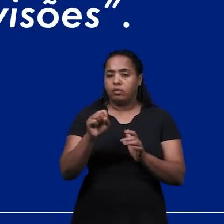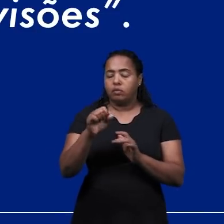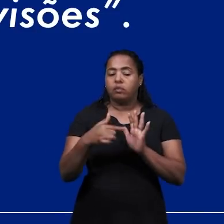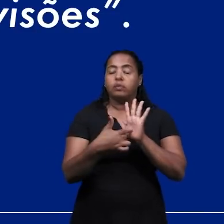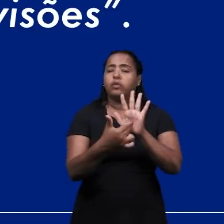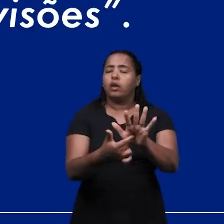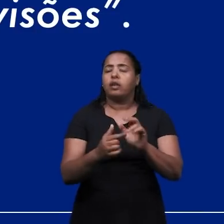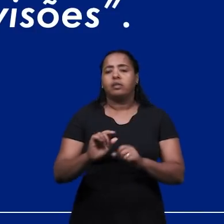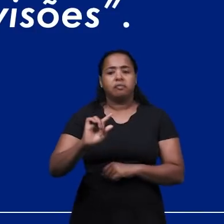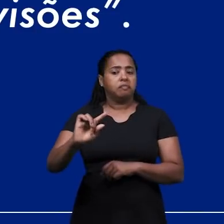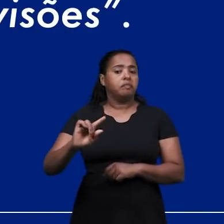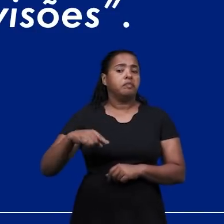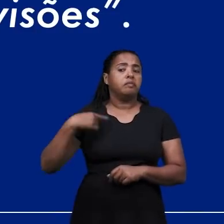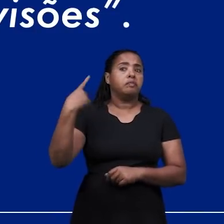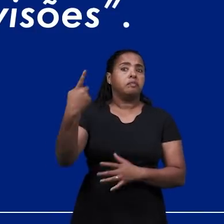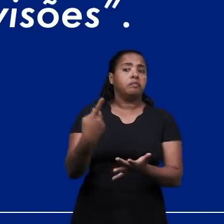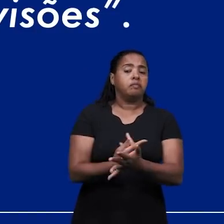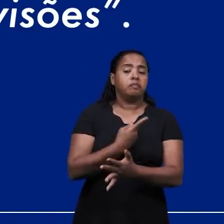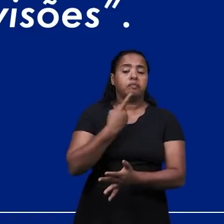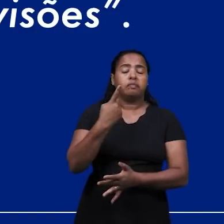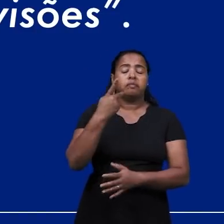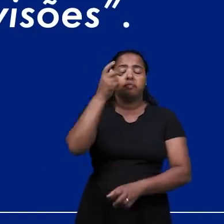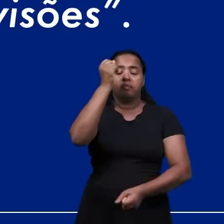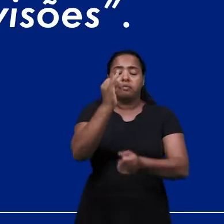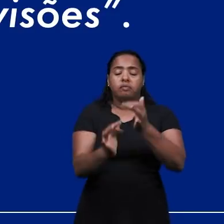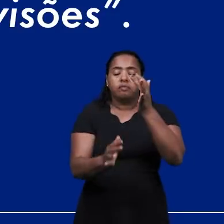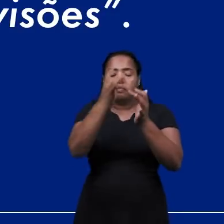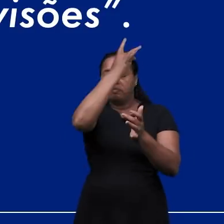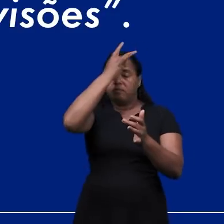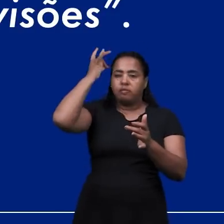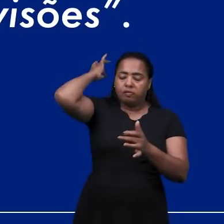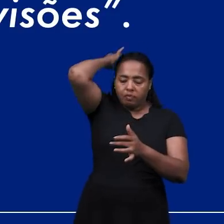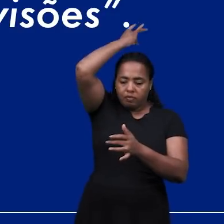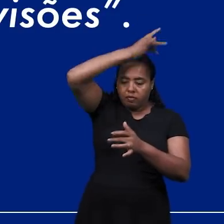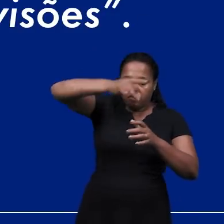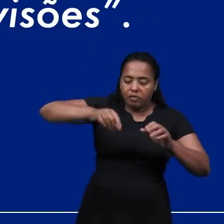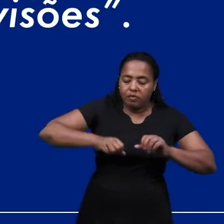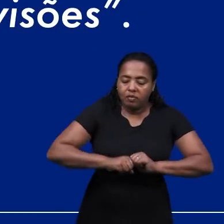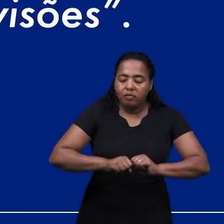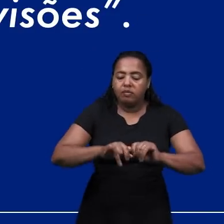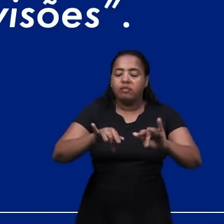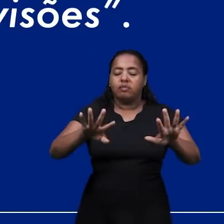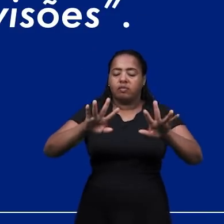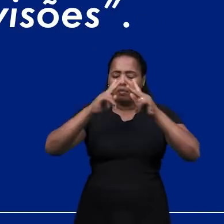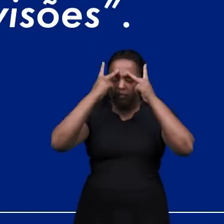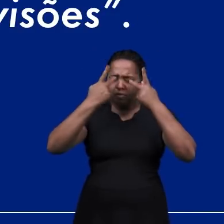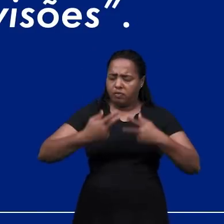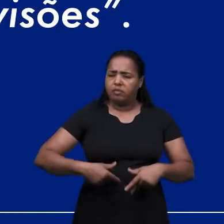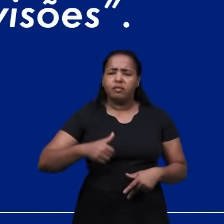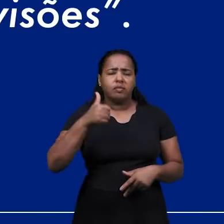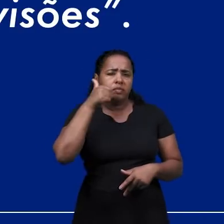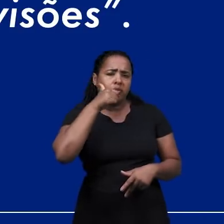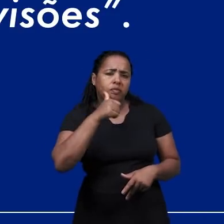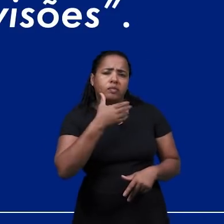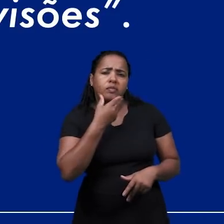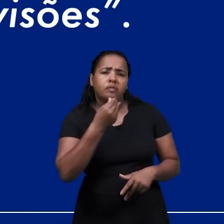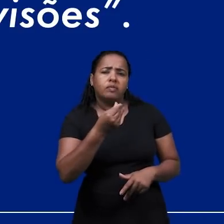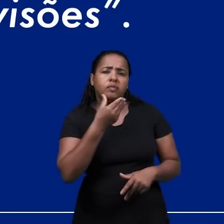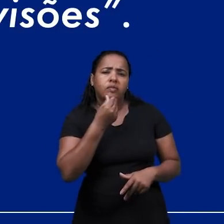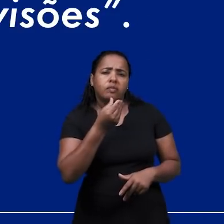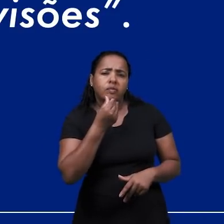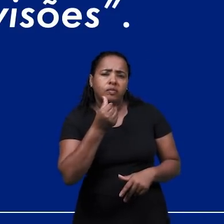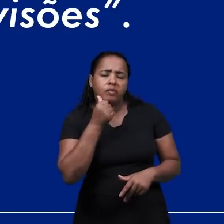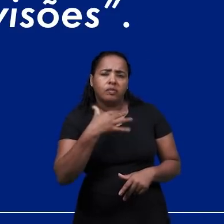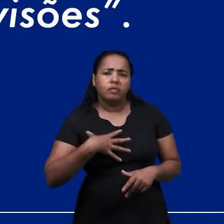que depois derramarei o meu espírito sobre toda a carne, e vossos filhos e vossas filhas